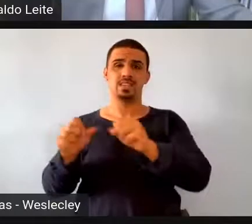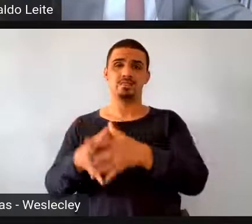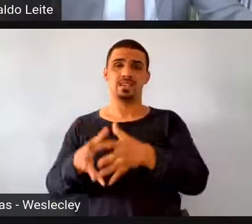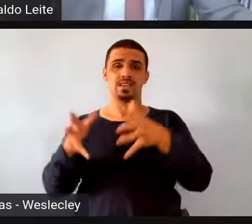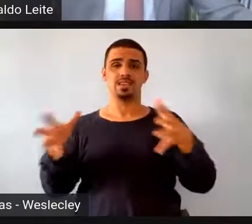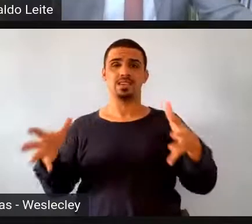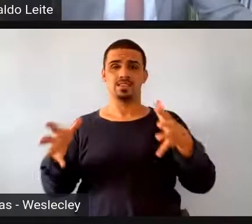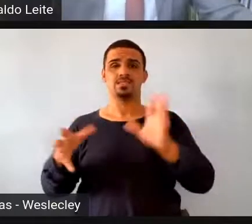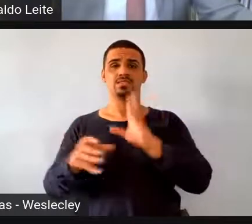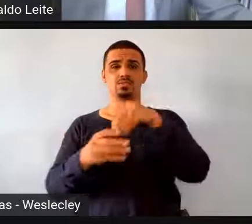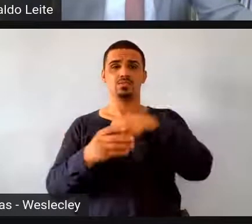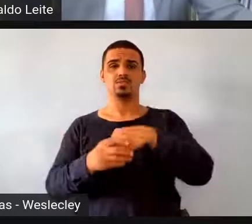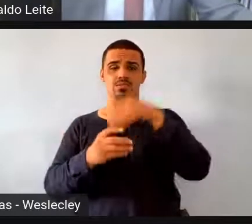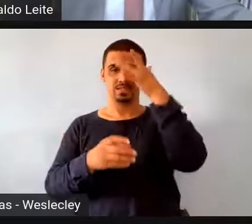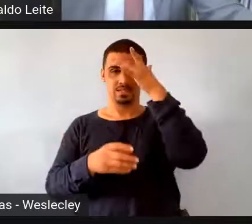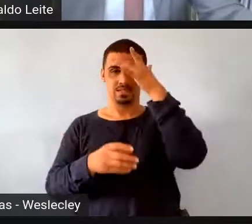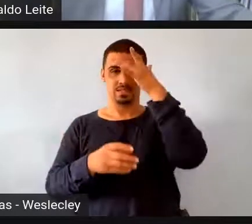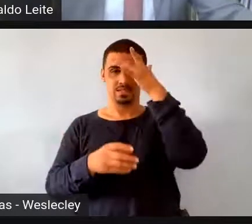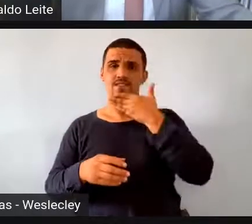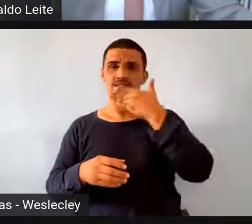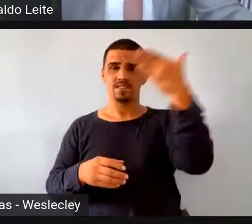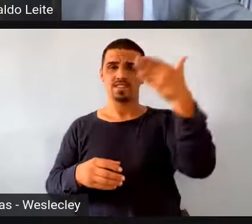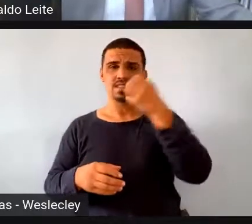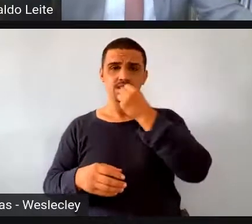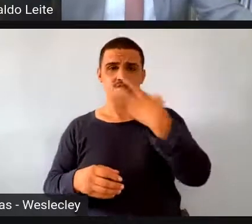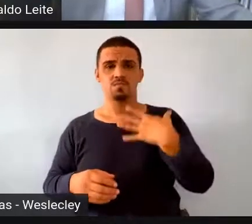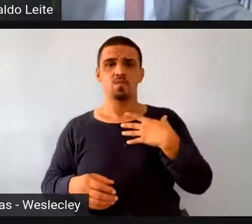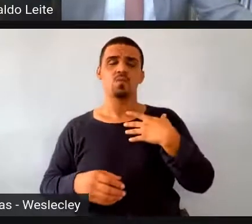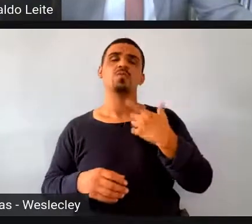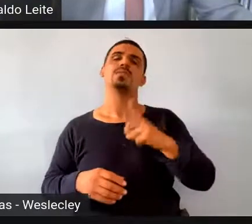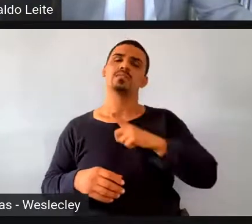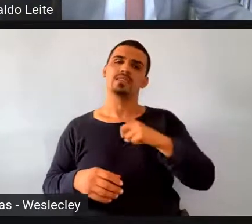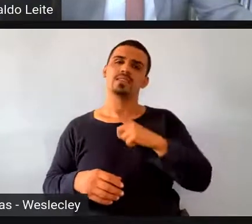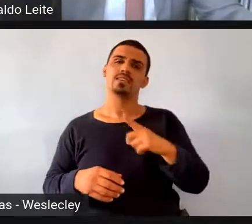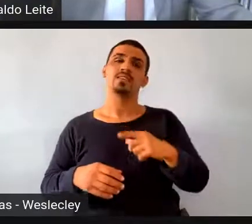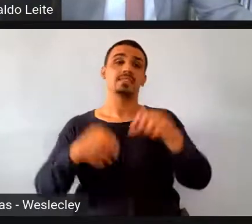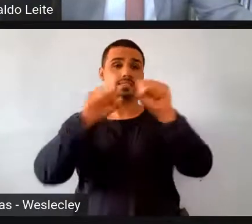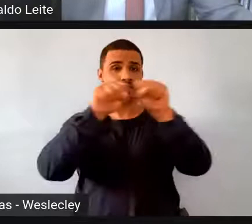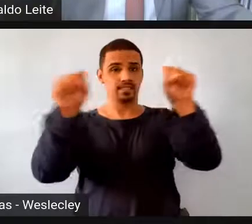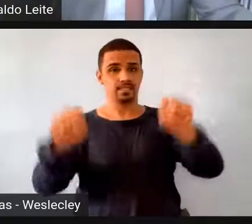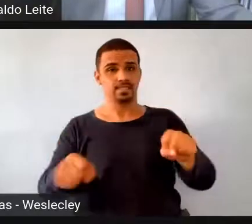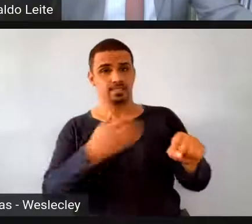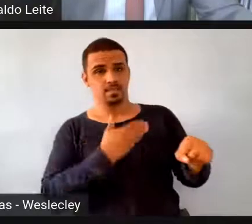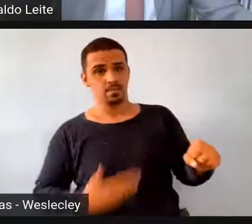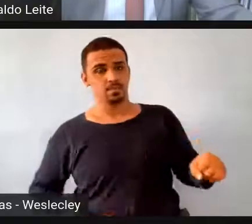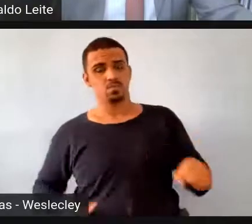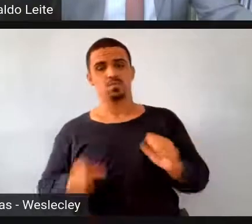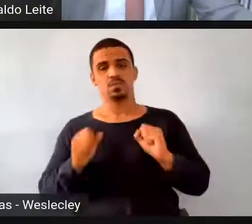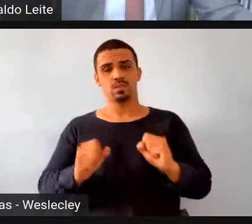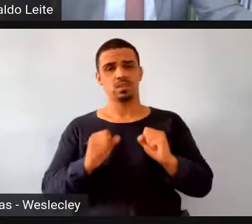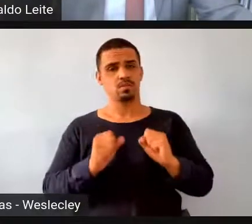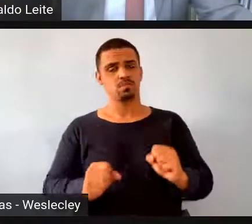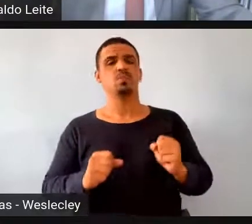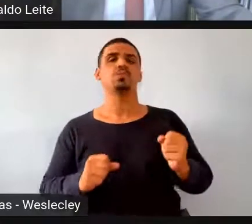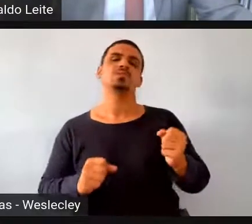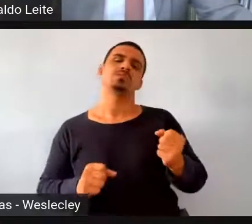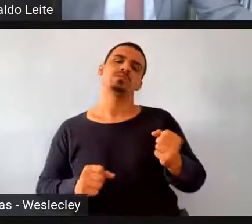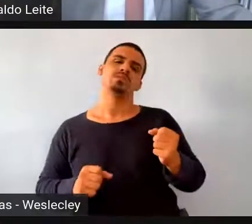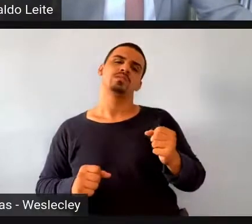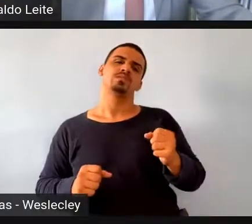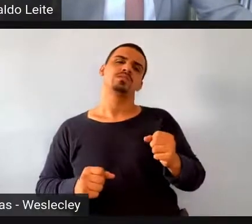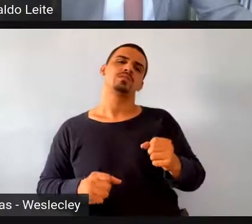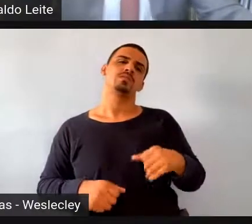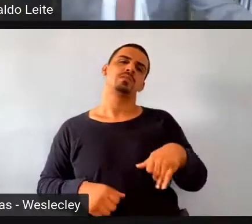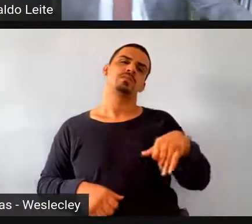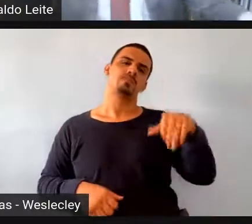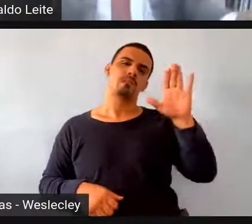vantagens muito grandes, porque no sistema público, quer dizer, ele pode ser relativamente equânime, ele pode ser mais equânime